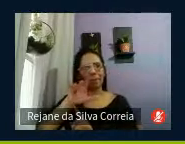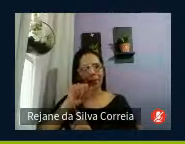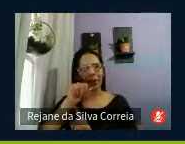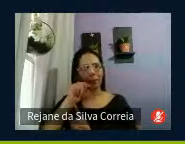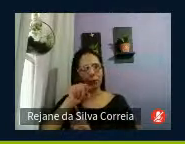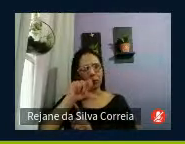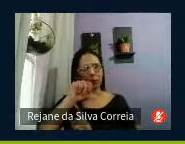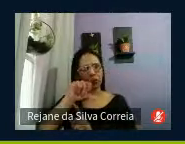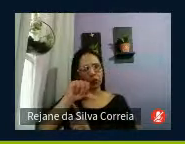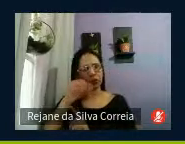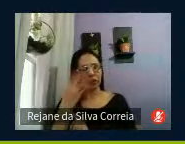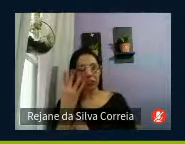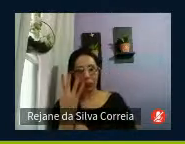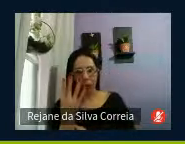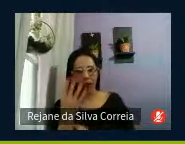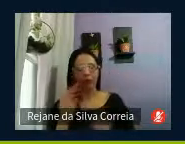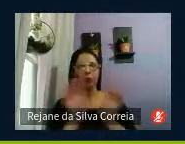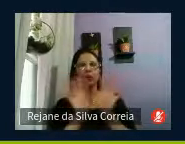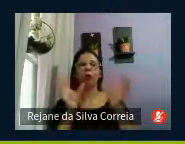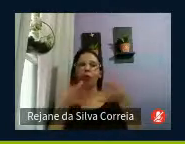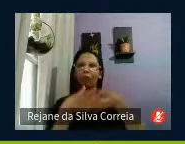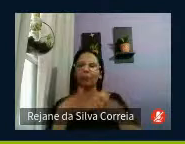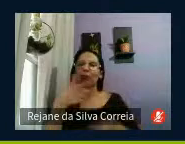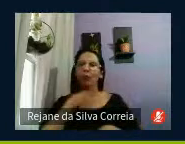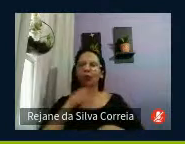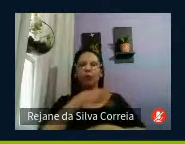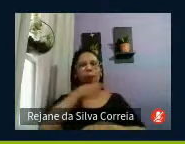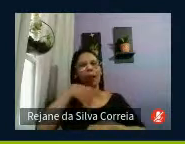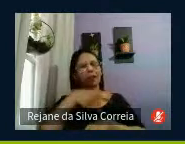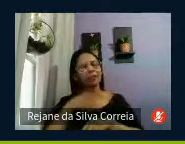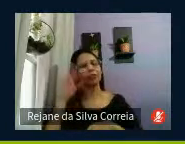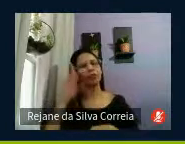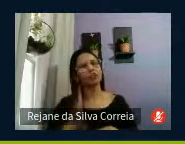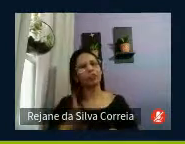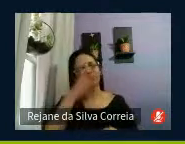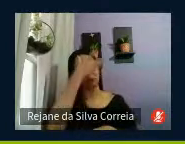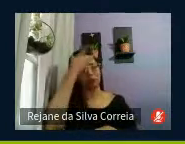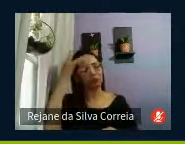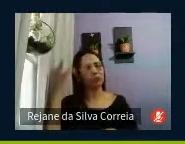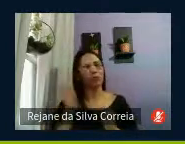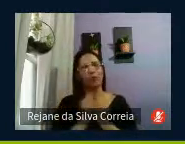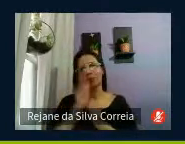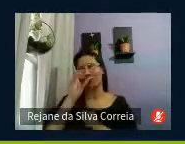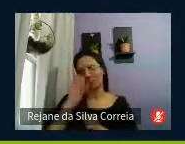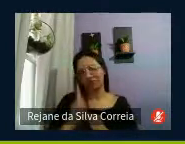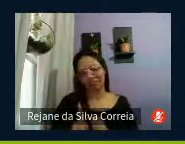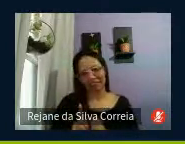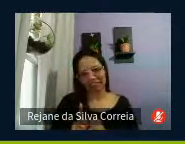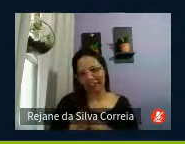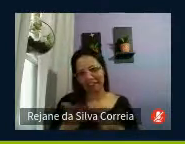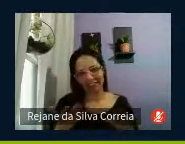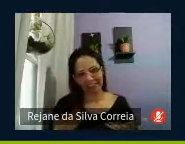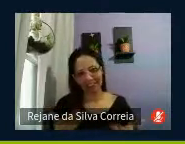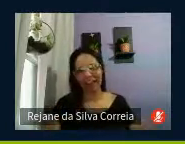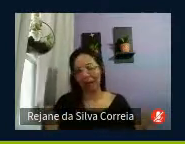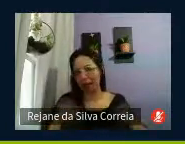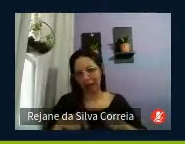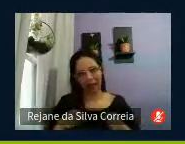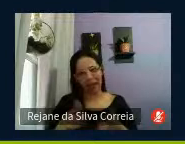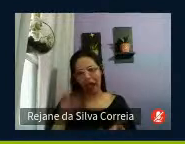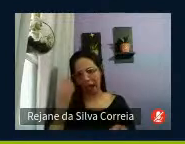1994, da Convenção Internacional sobre os Direitos das Pessoas com Deficiência, aprovado na ONU